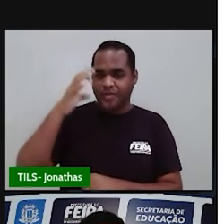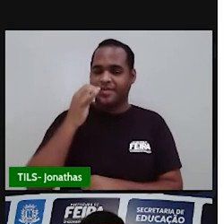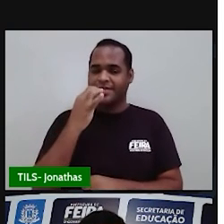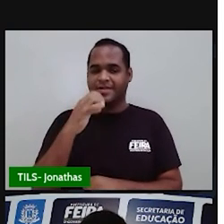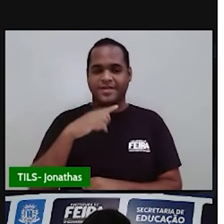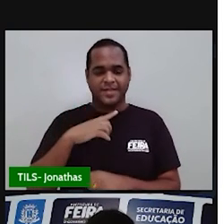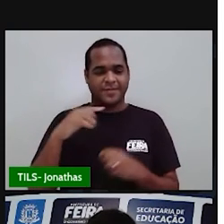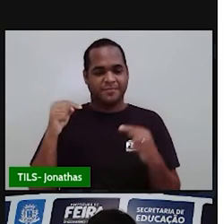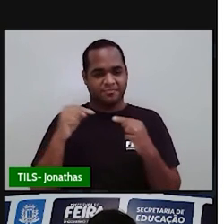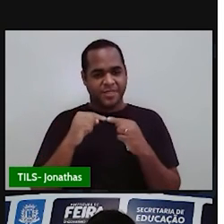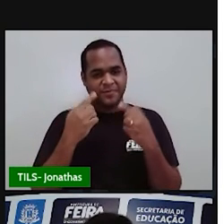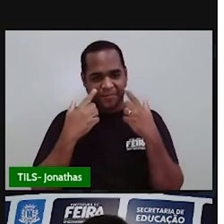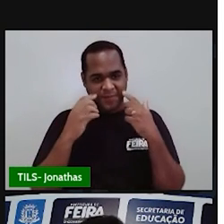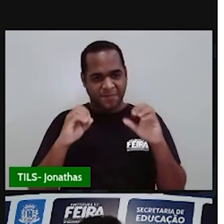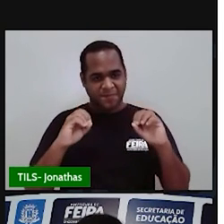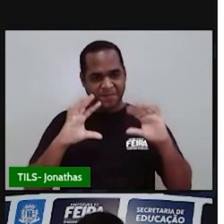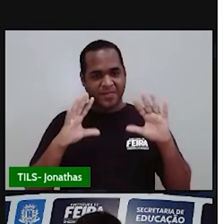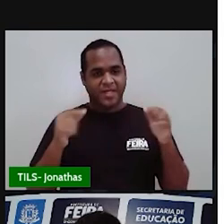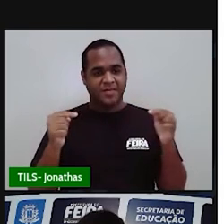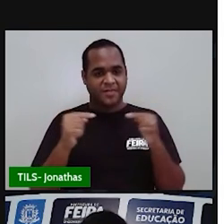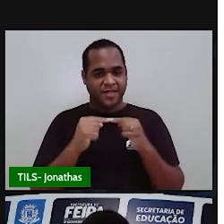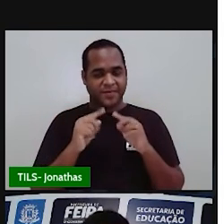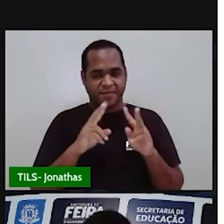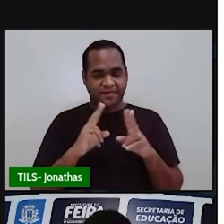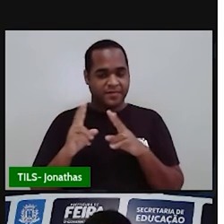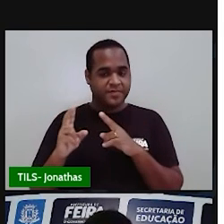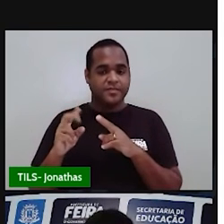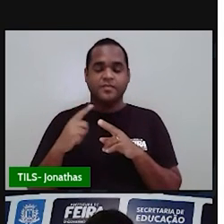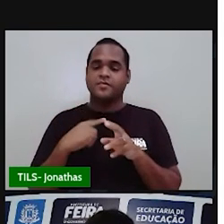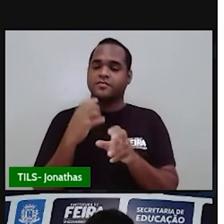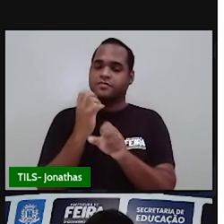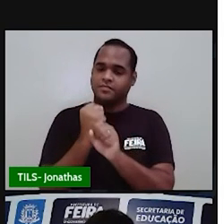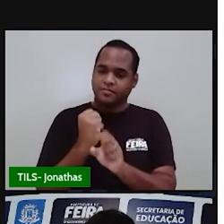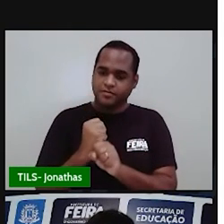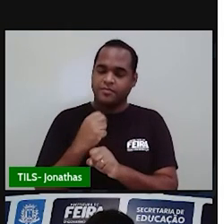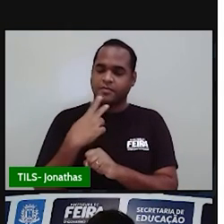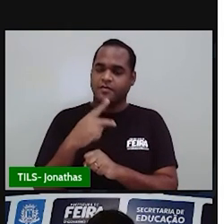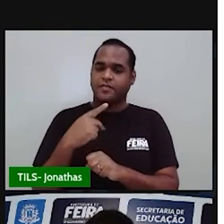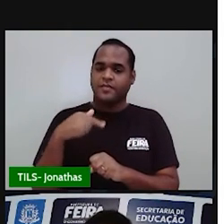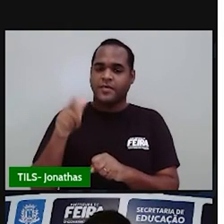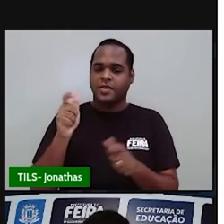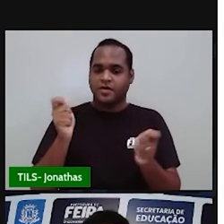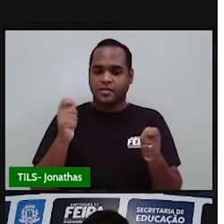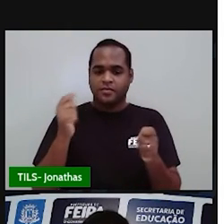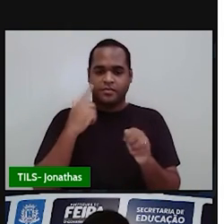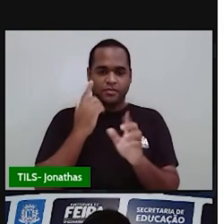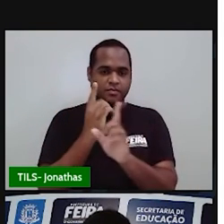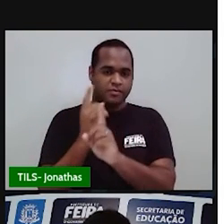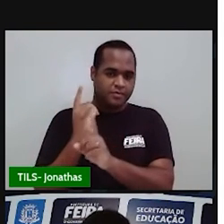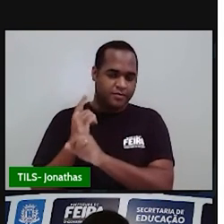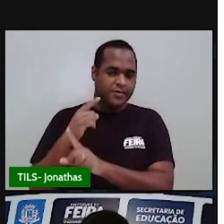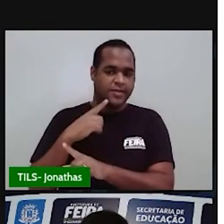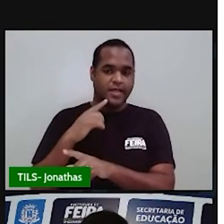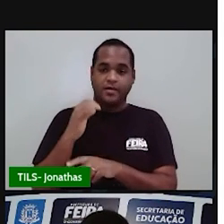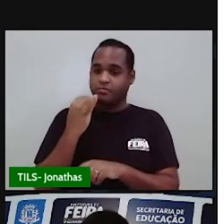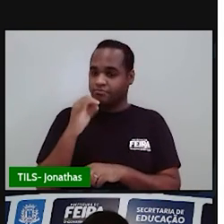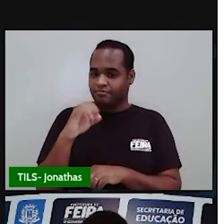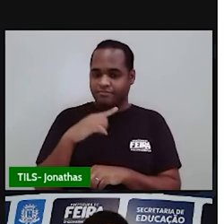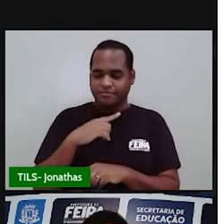aparece dessa forma. Beleza? Então, fazendo a continha que eu já tinha feito, né? achei o consumo da